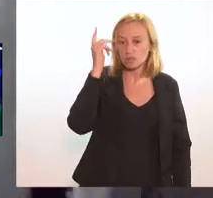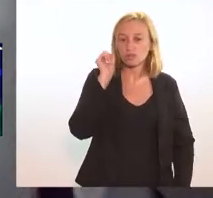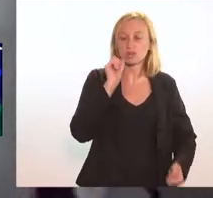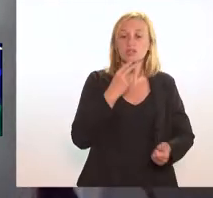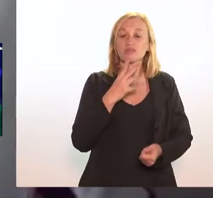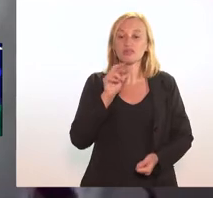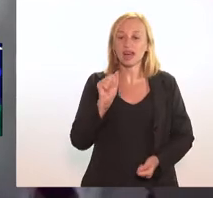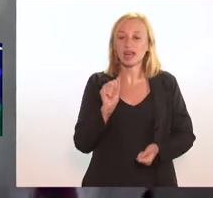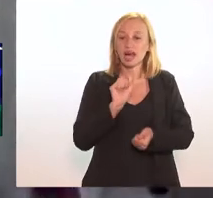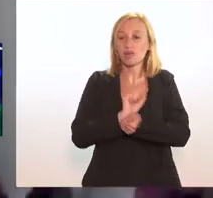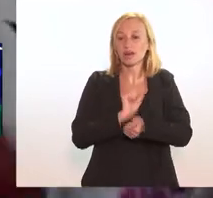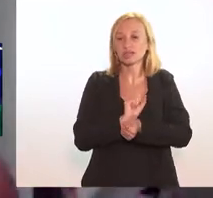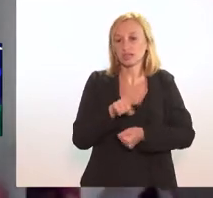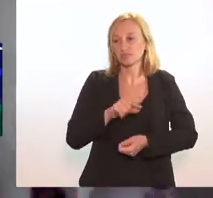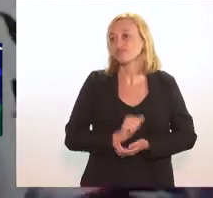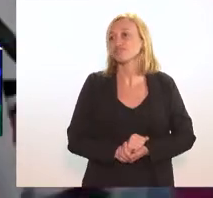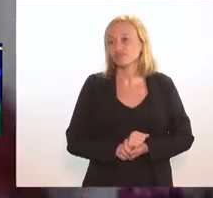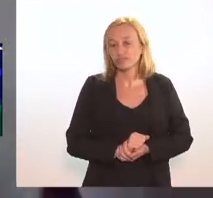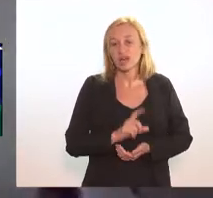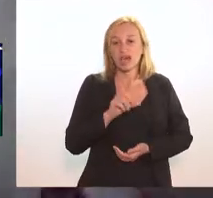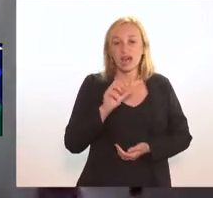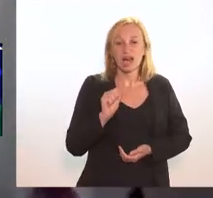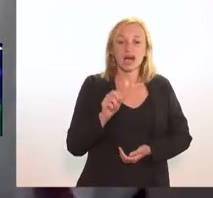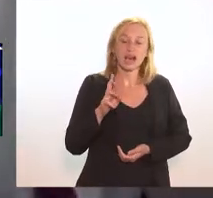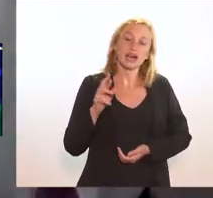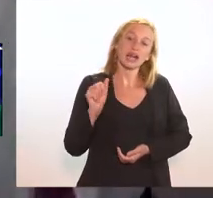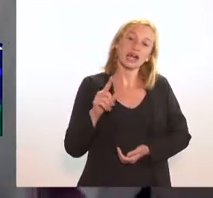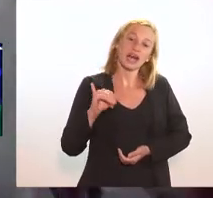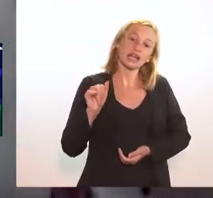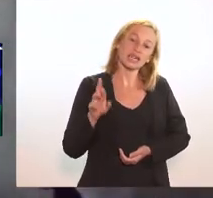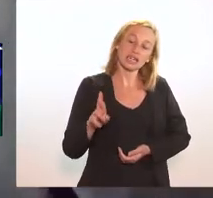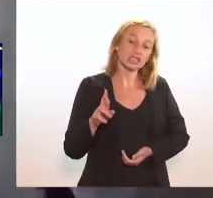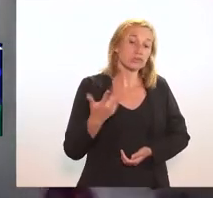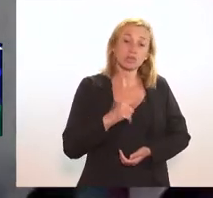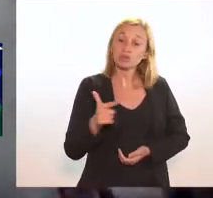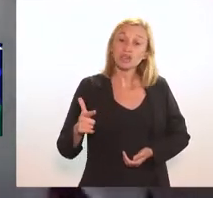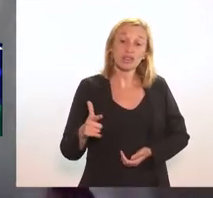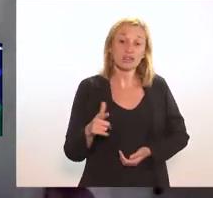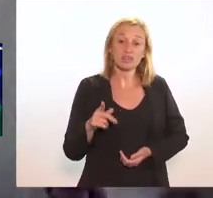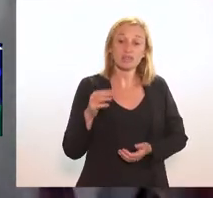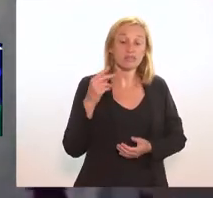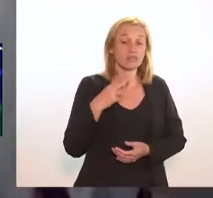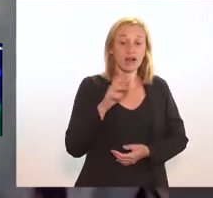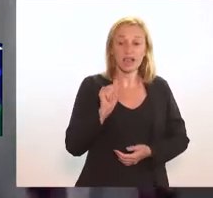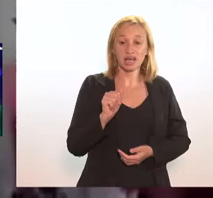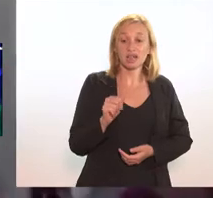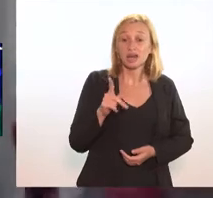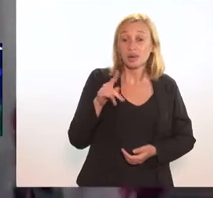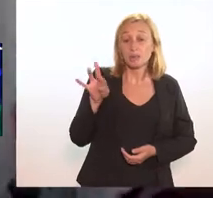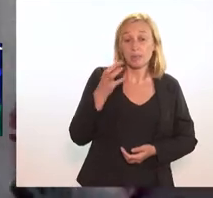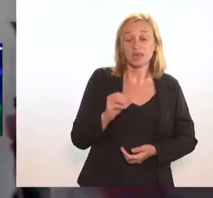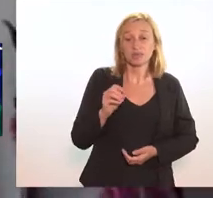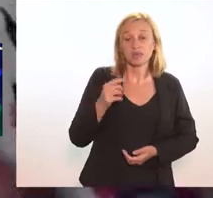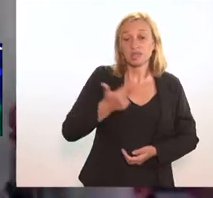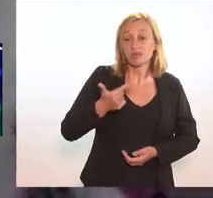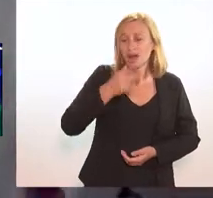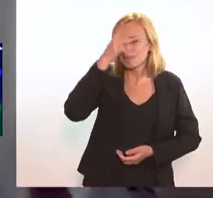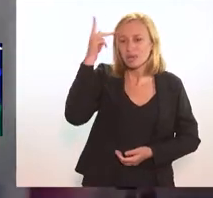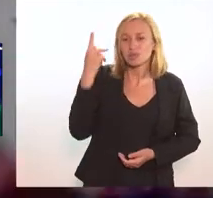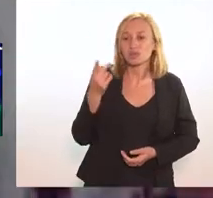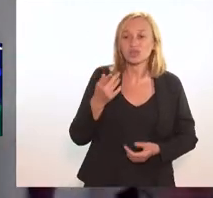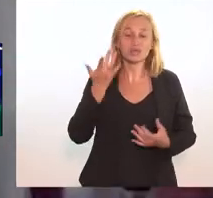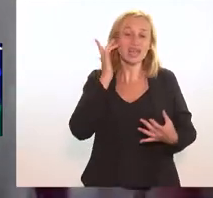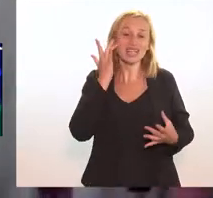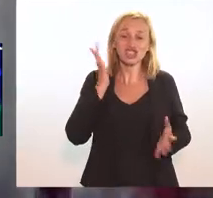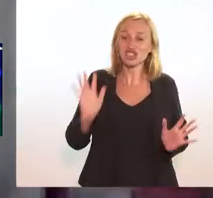tem. O Hospital Jacaria não tem mais vaga. O Pedro II dá pena de ver. Mas as pessoas estão se sentindo soltas,